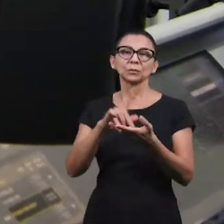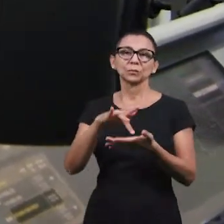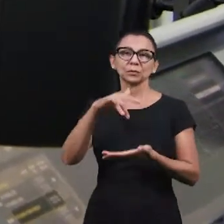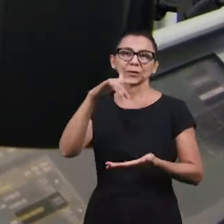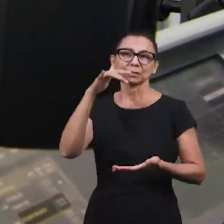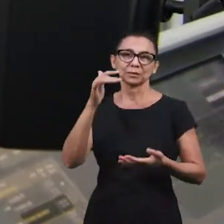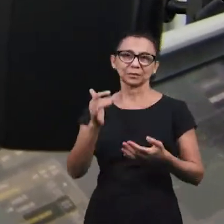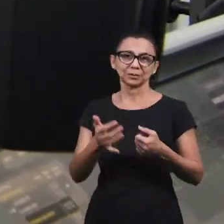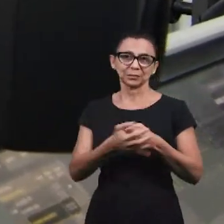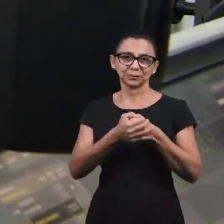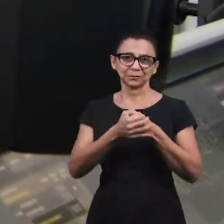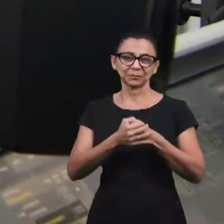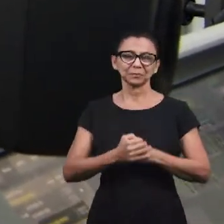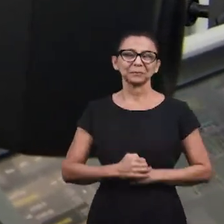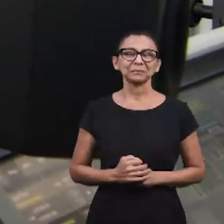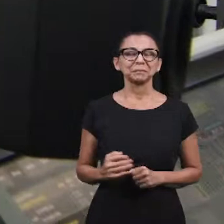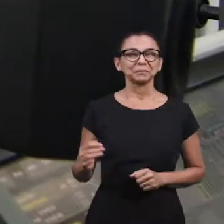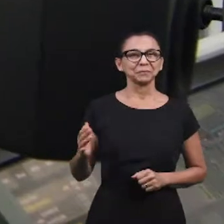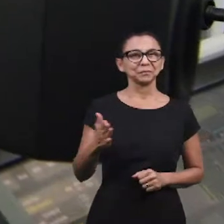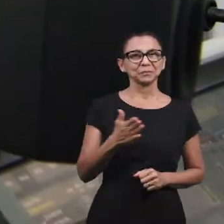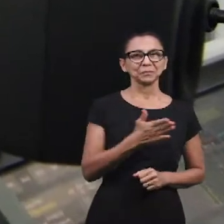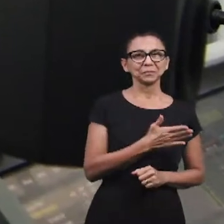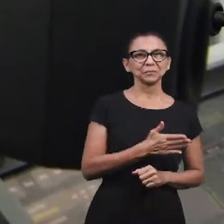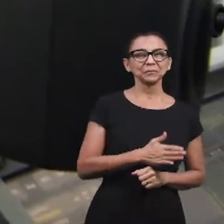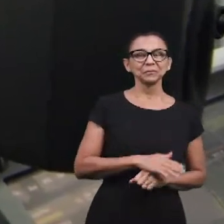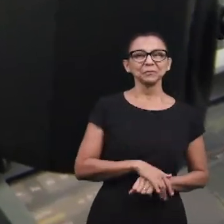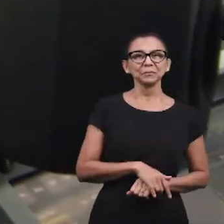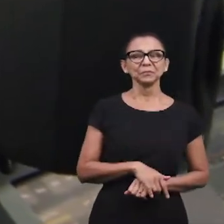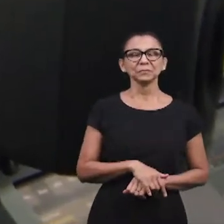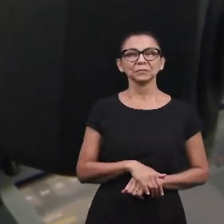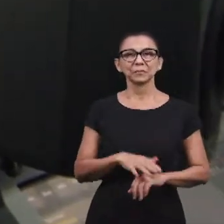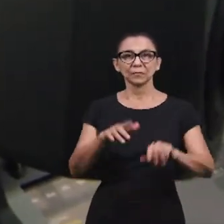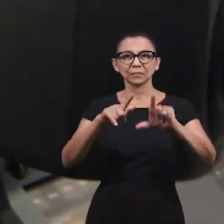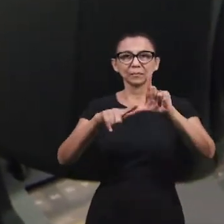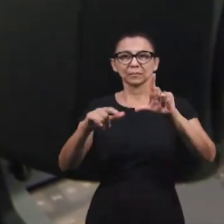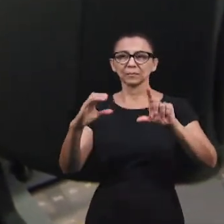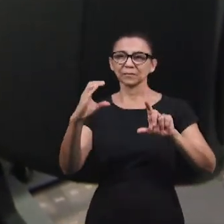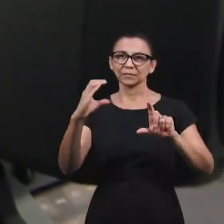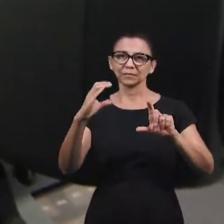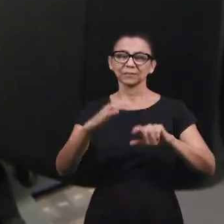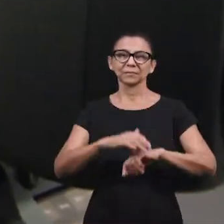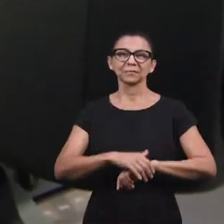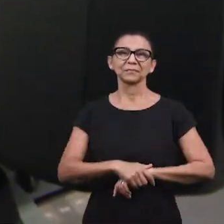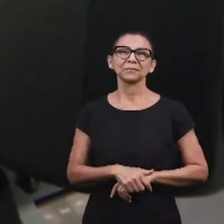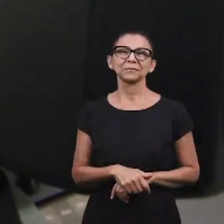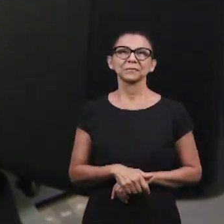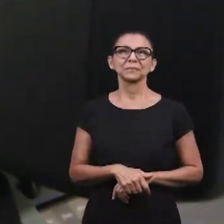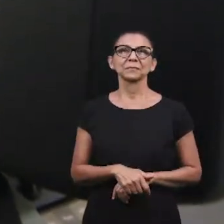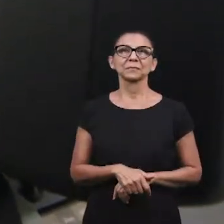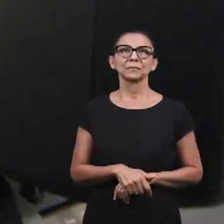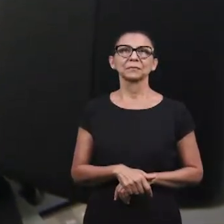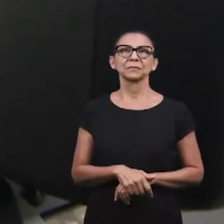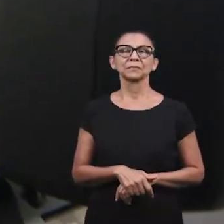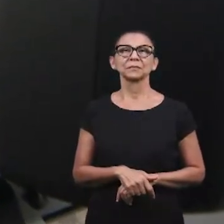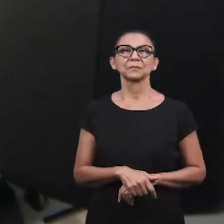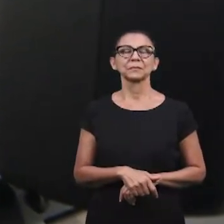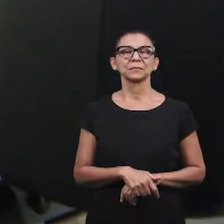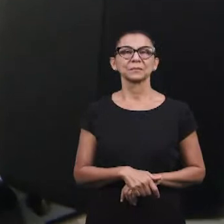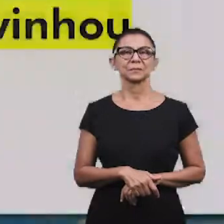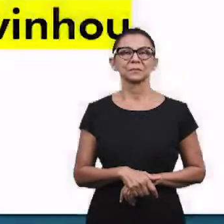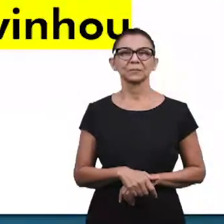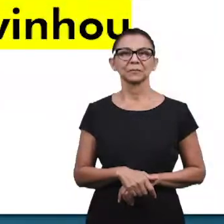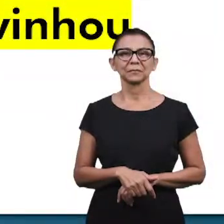sua resposta. Glória a Deus. Agora quem vai responder a letra C. A nossa pergunta 3, letra